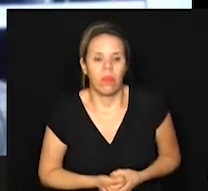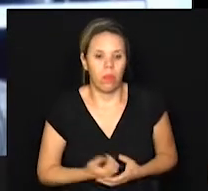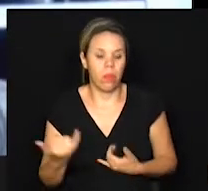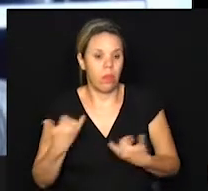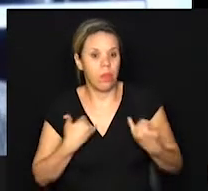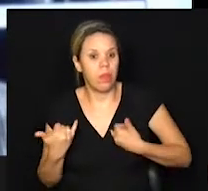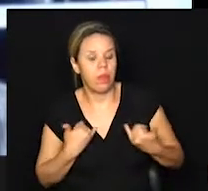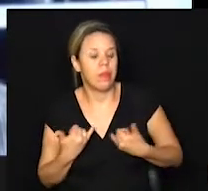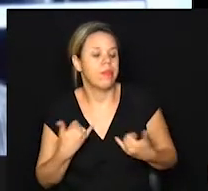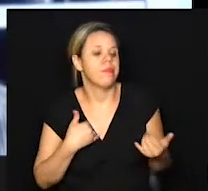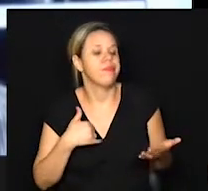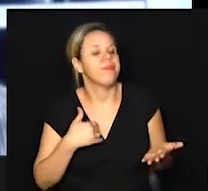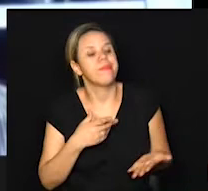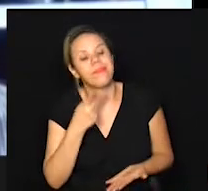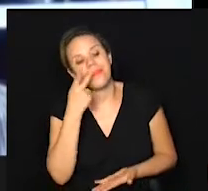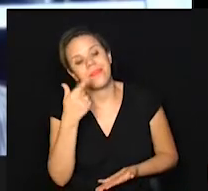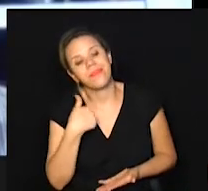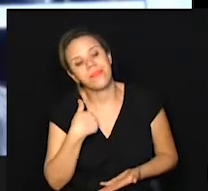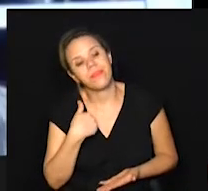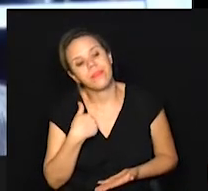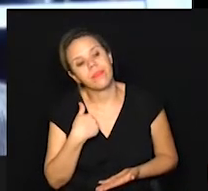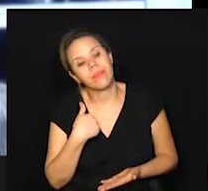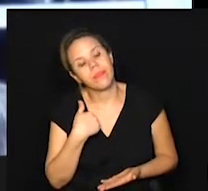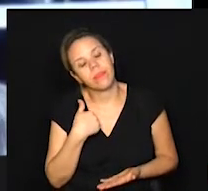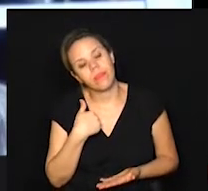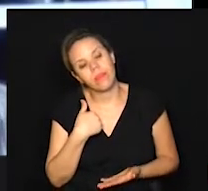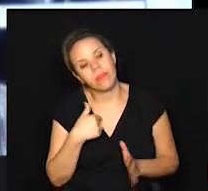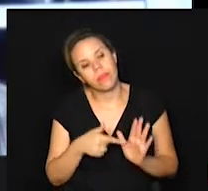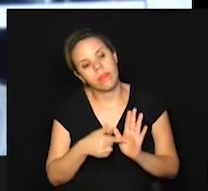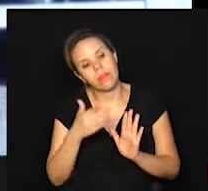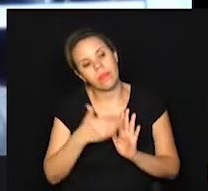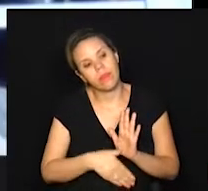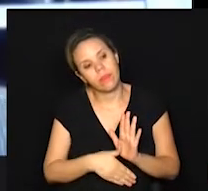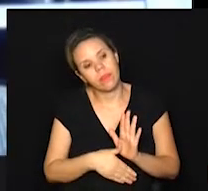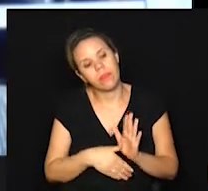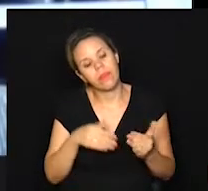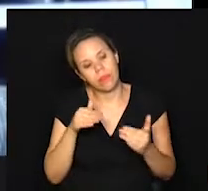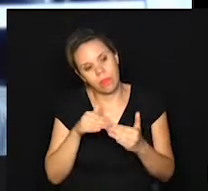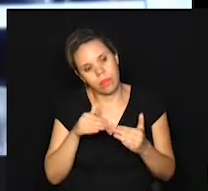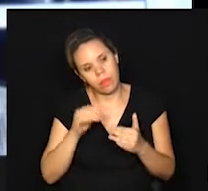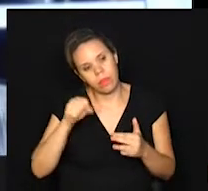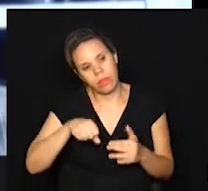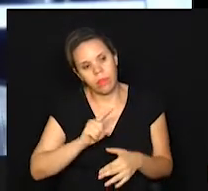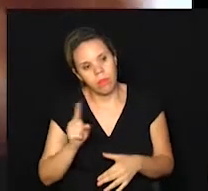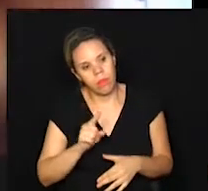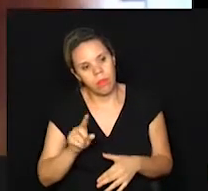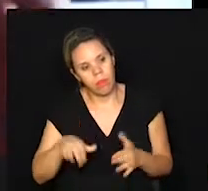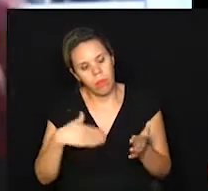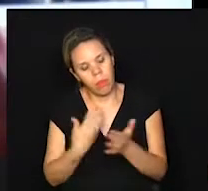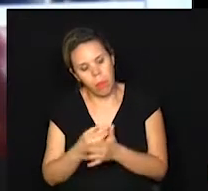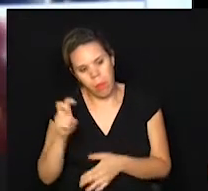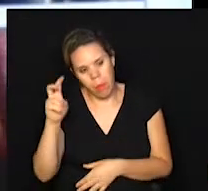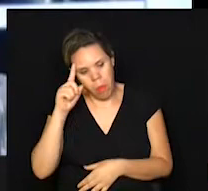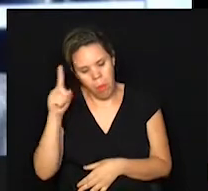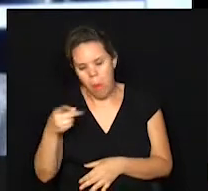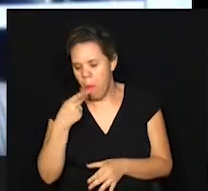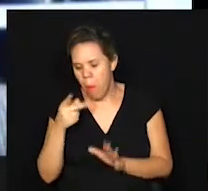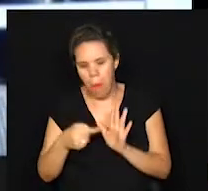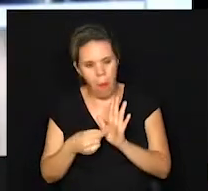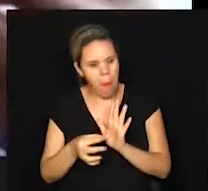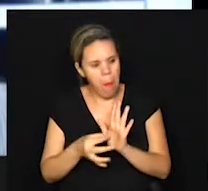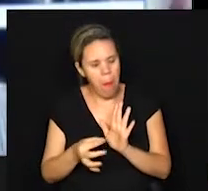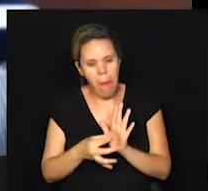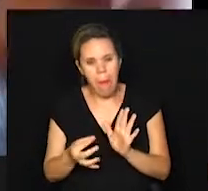solicitavam que eu entrasse, que eu demonstrasse acordo ou desacordo em até 5 dias. Caso eu não me manifestasse,